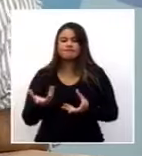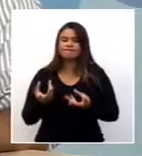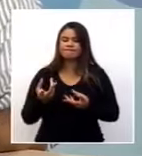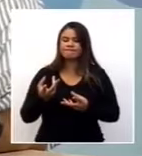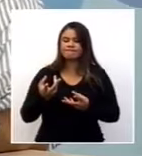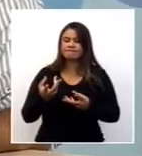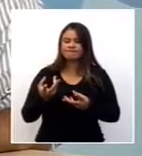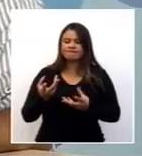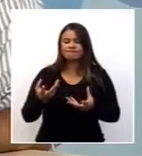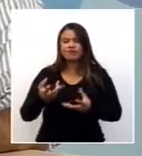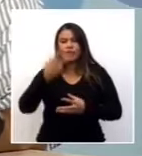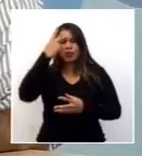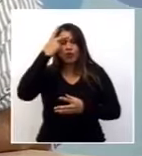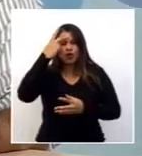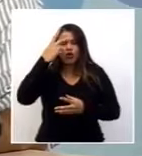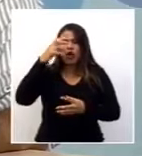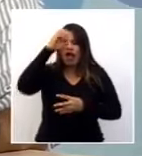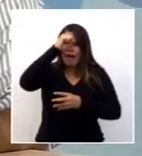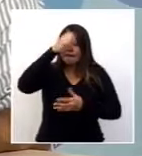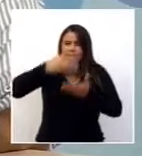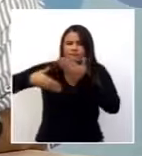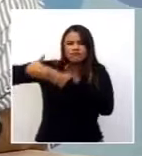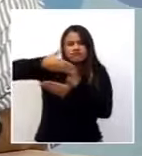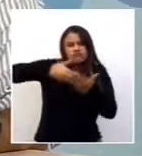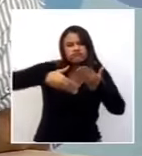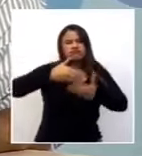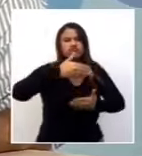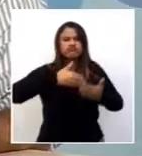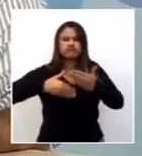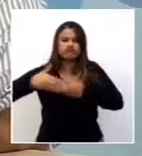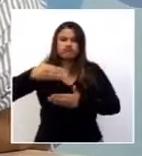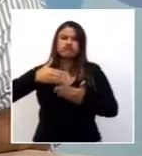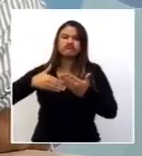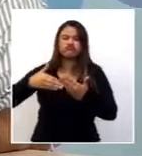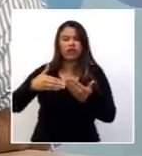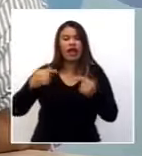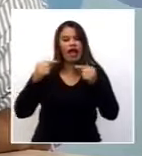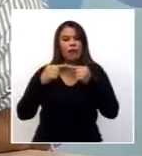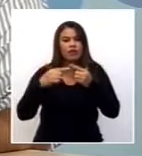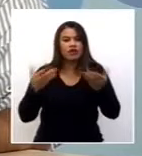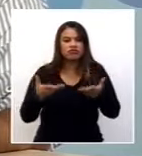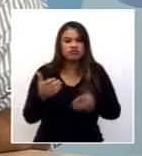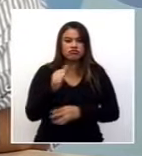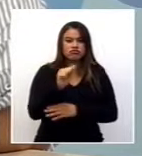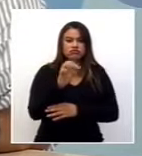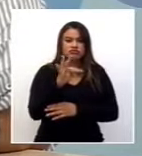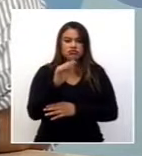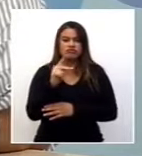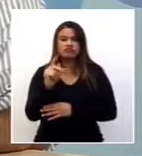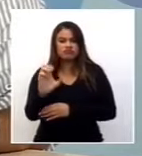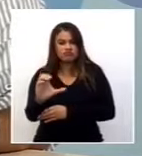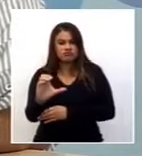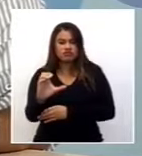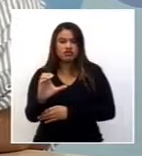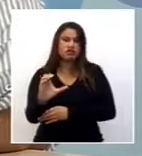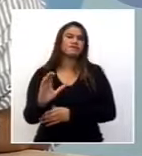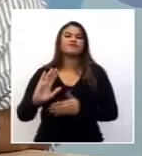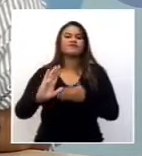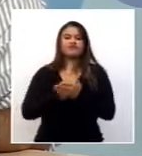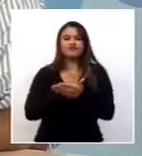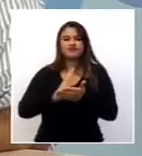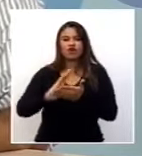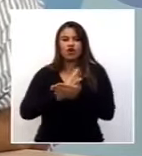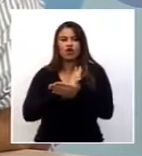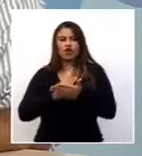de conhecimento que está sendo trocado aqui nesse momento aqui, né, do ATPC. Sim. Alguns aí têm dificuldade